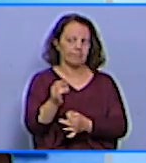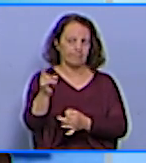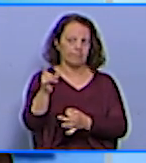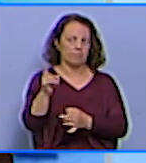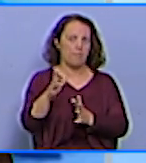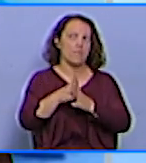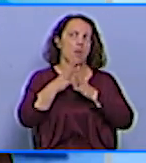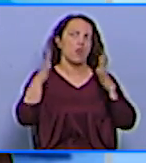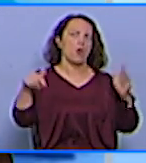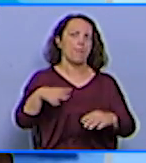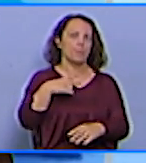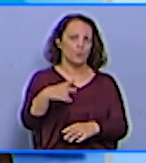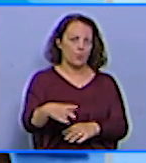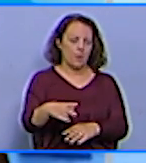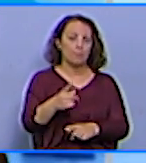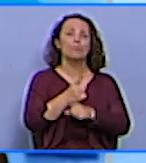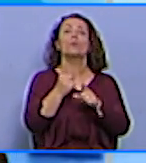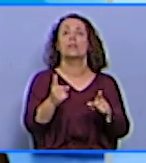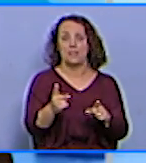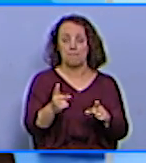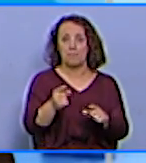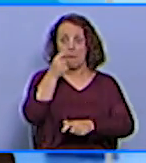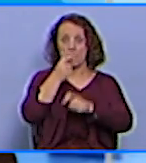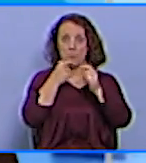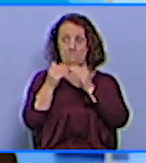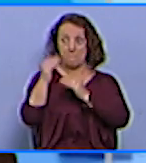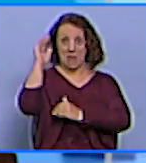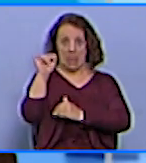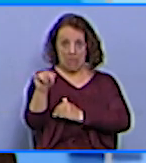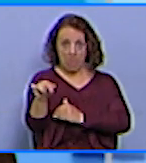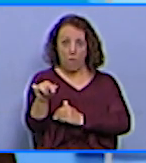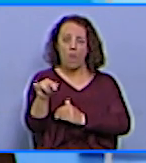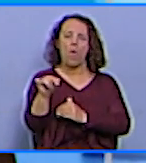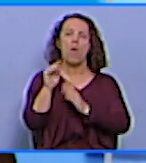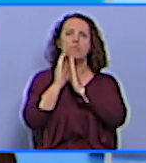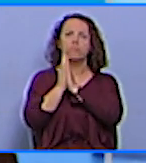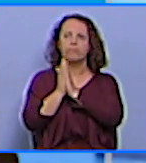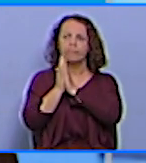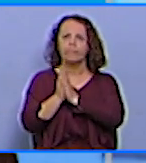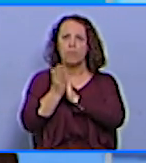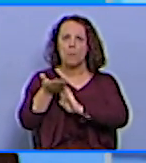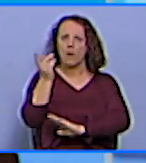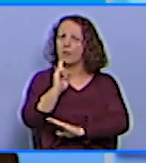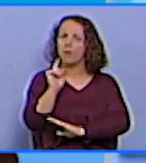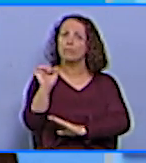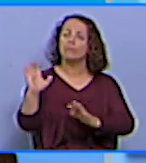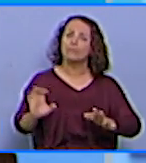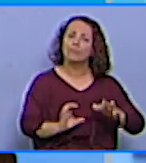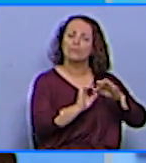maior em Portugal. Por uma razão simples, não é por ter mais gente, não é por haver se calhar mais devoção, mas é porque é o santuário da nossa